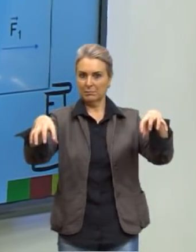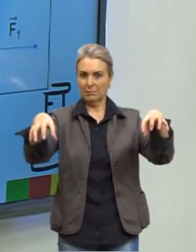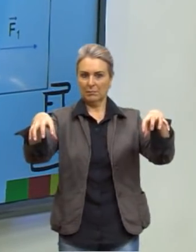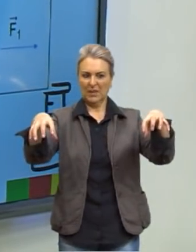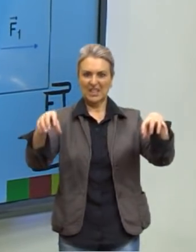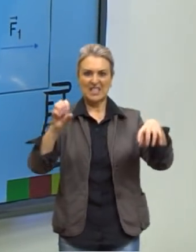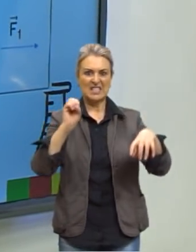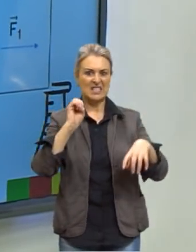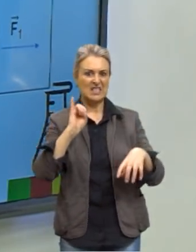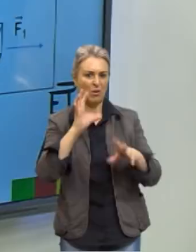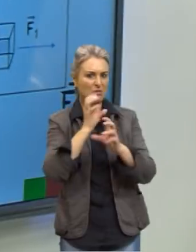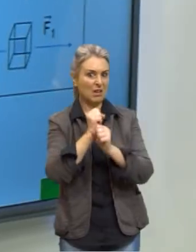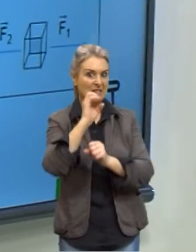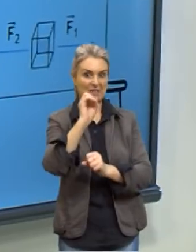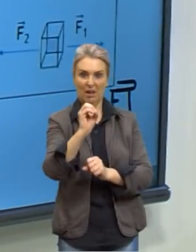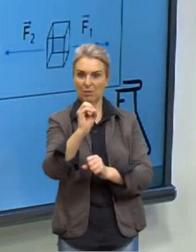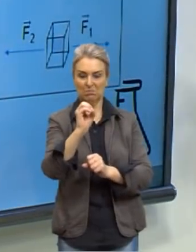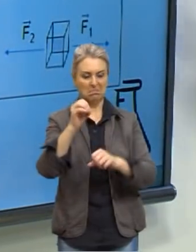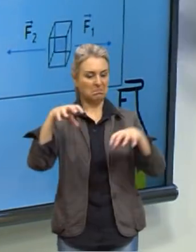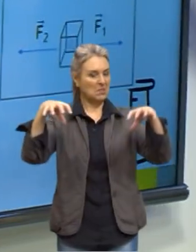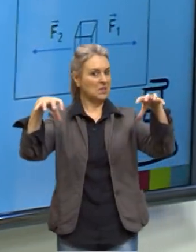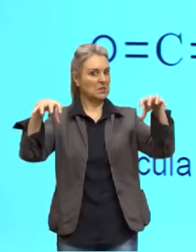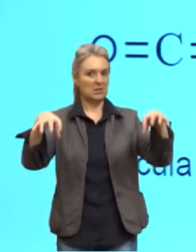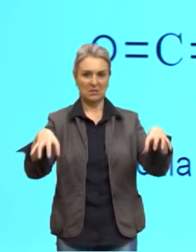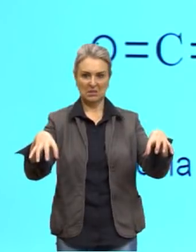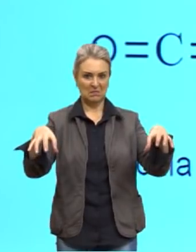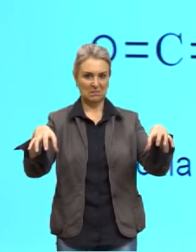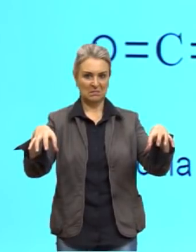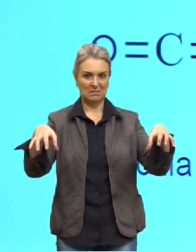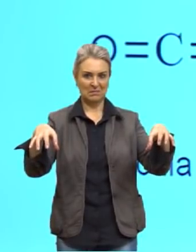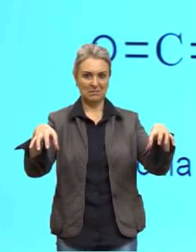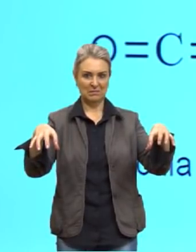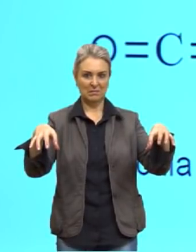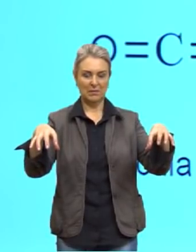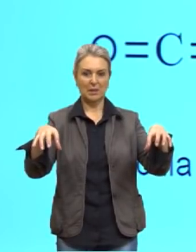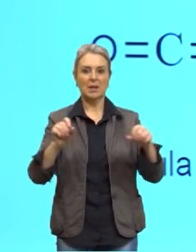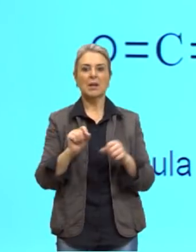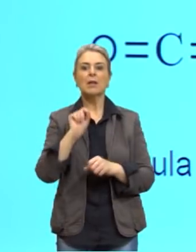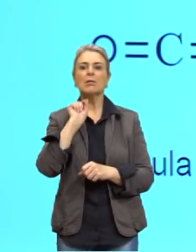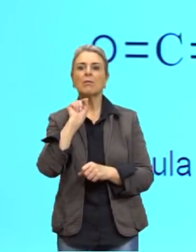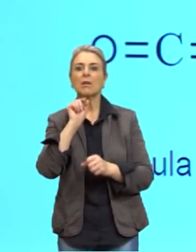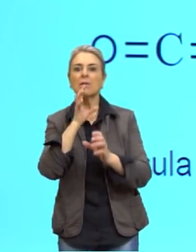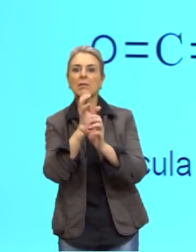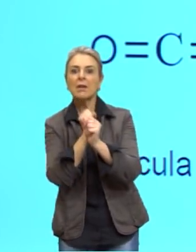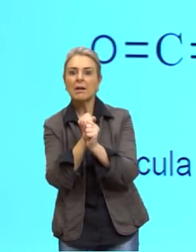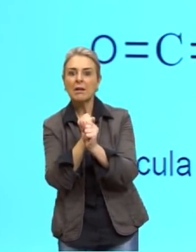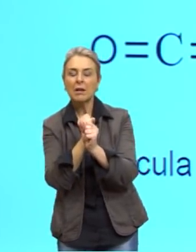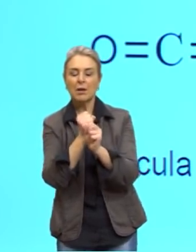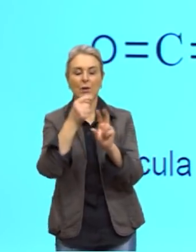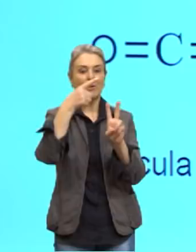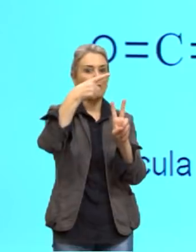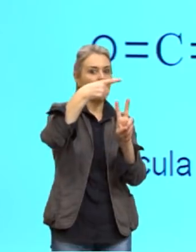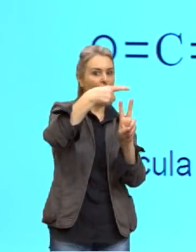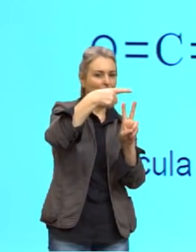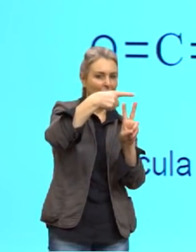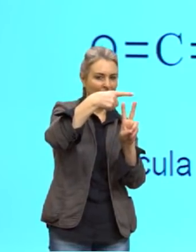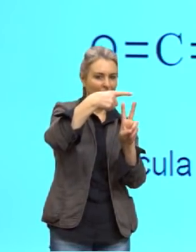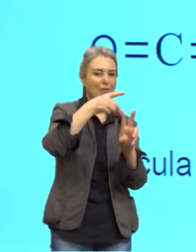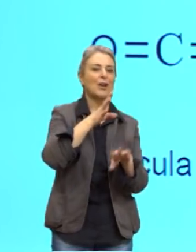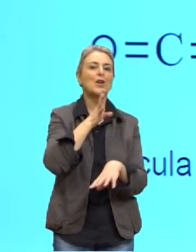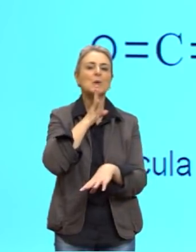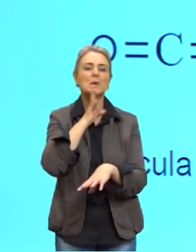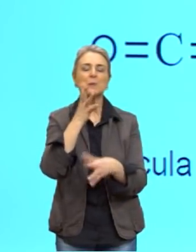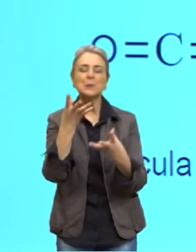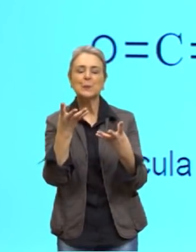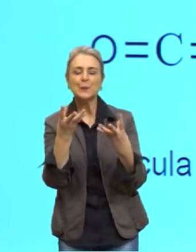a molécula é apolar e como é que vocês vão fazer justamente por essa soma de vetores que vocês vão ver bastante